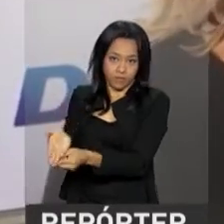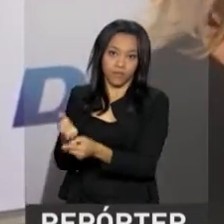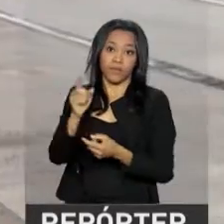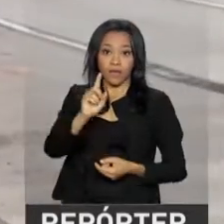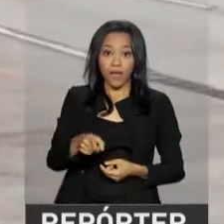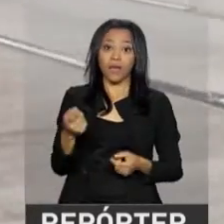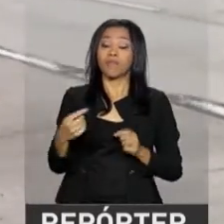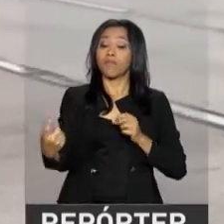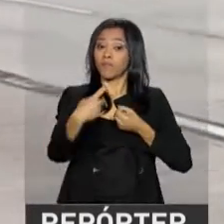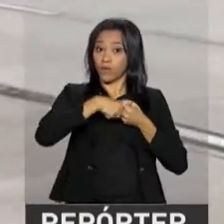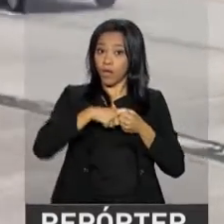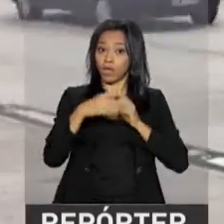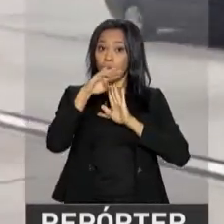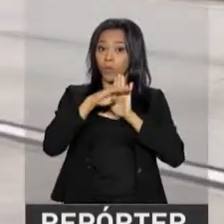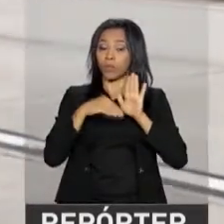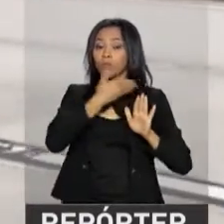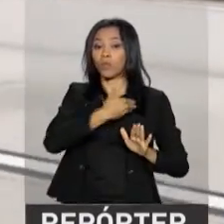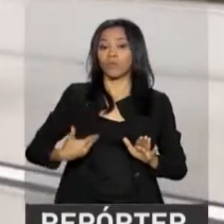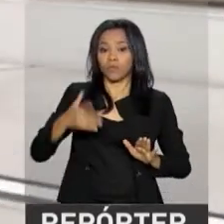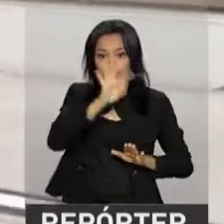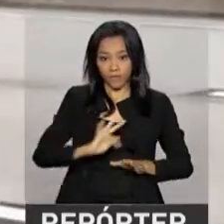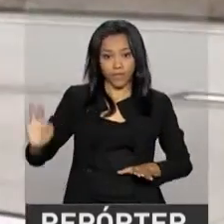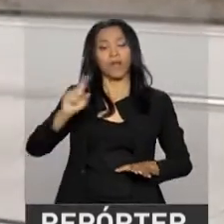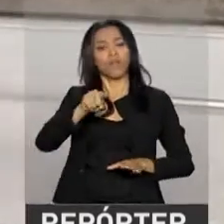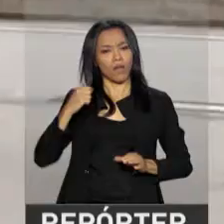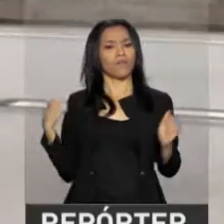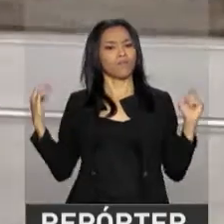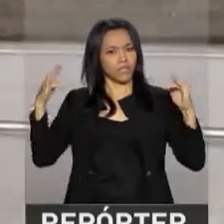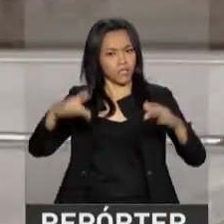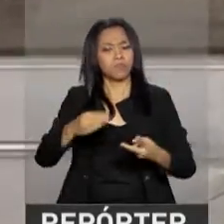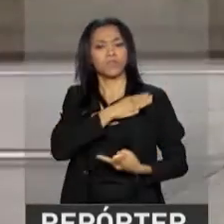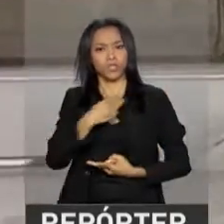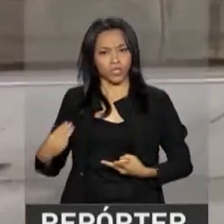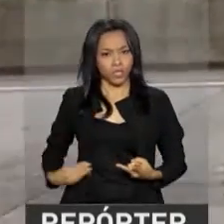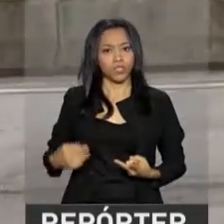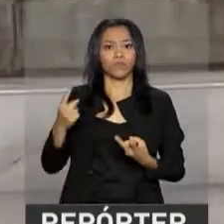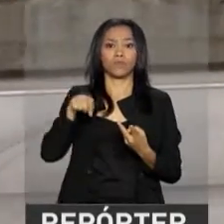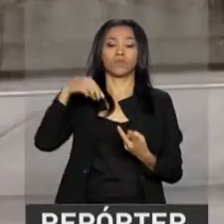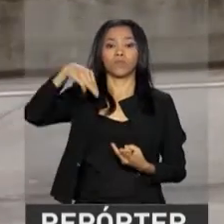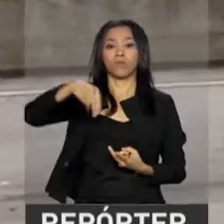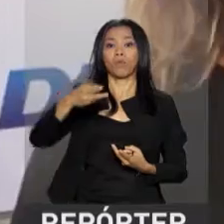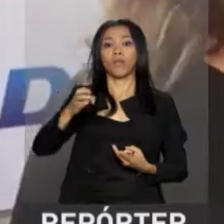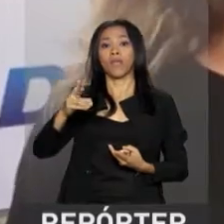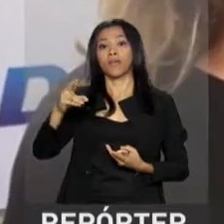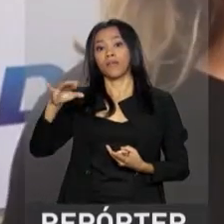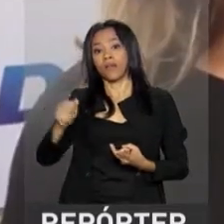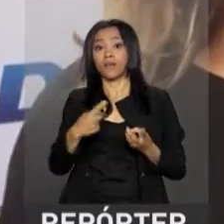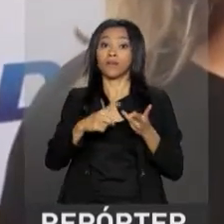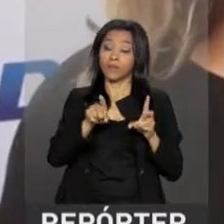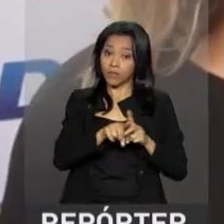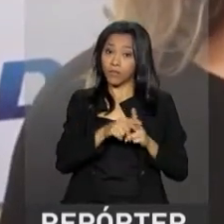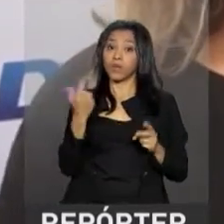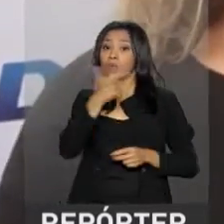governo federal. A cerimônia vai contar com a presença dos ministros Moreira Franco e Maurício Quintela. De